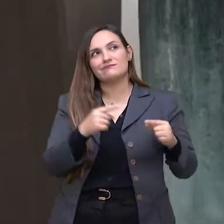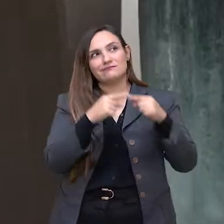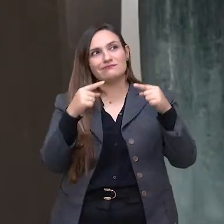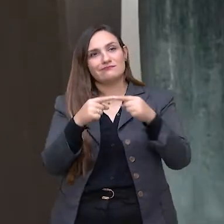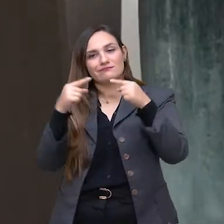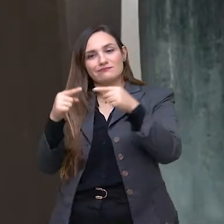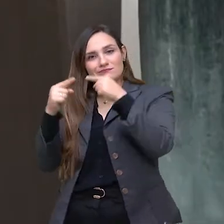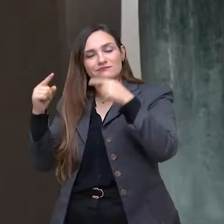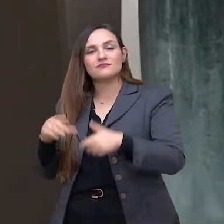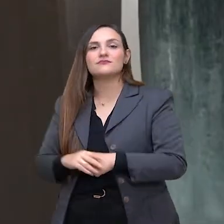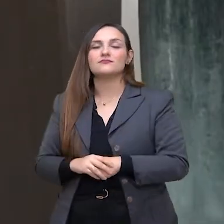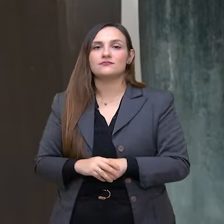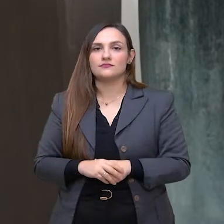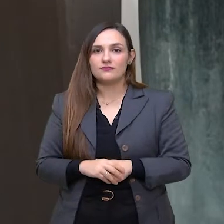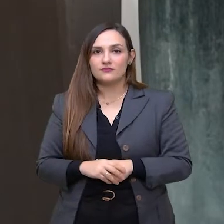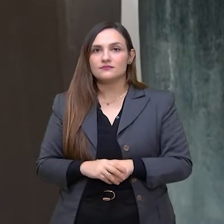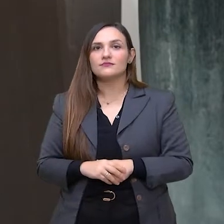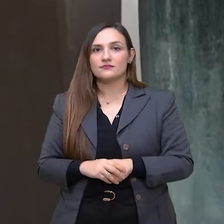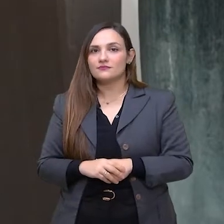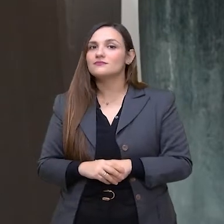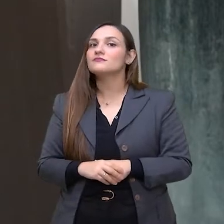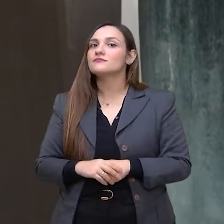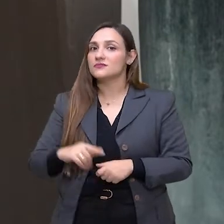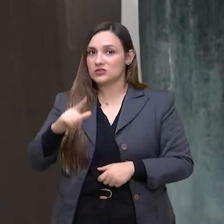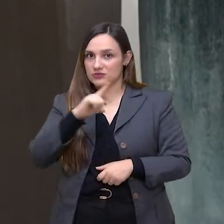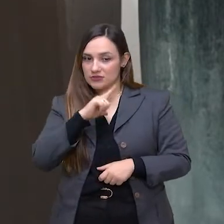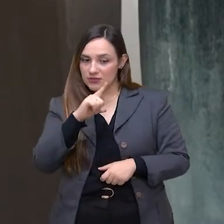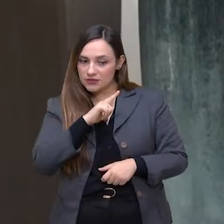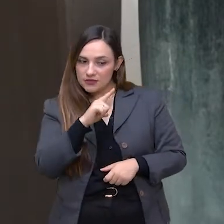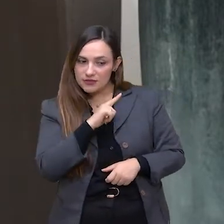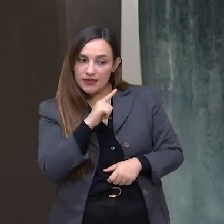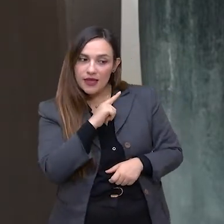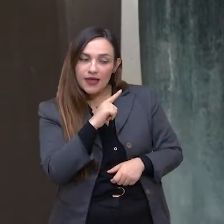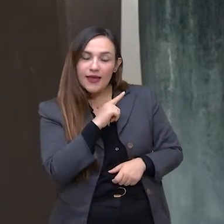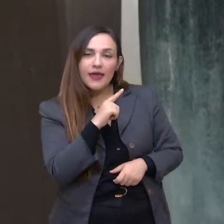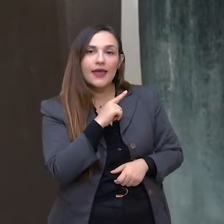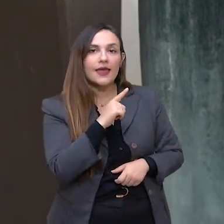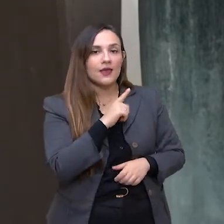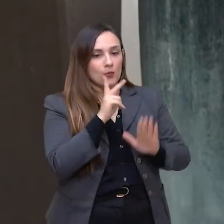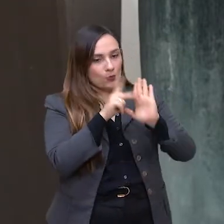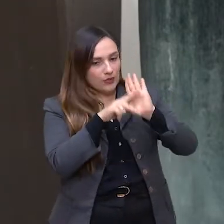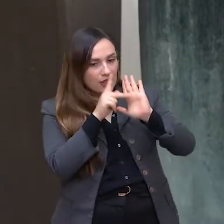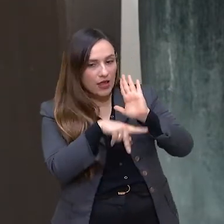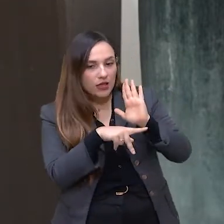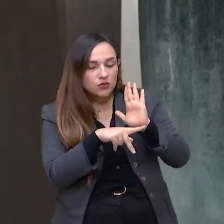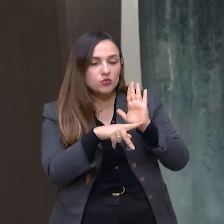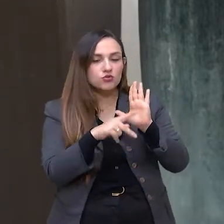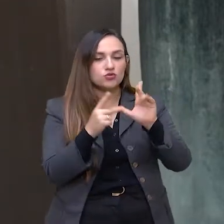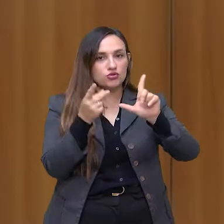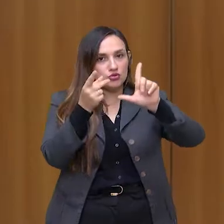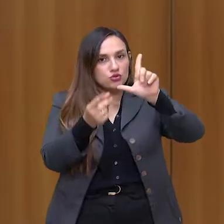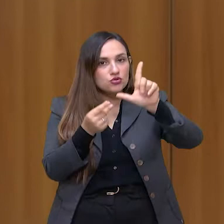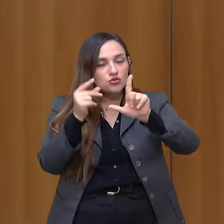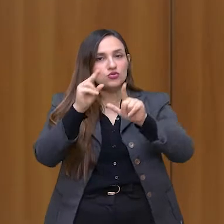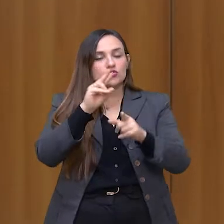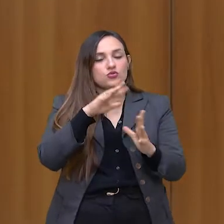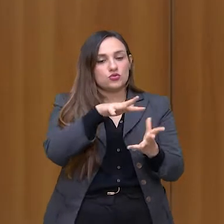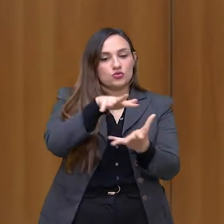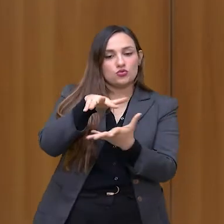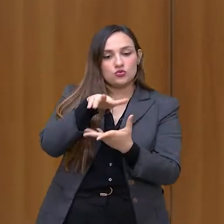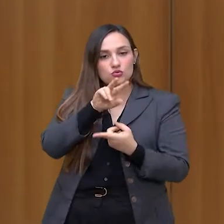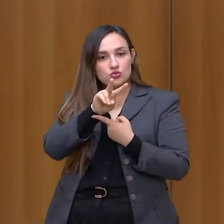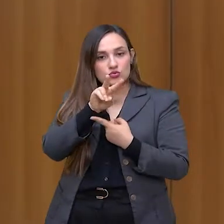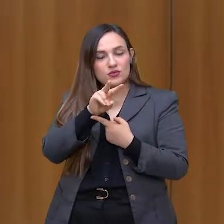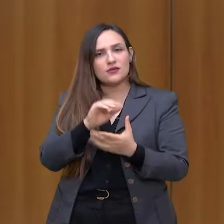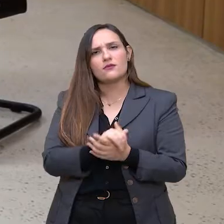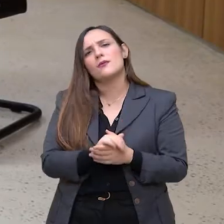Então, acho que ficou claro que existe um plano, né? O Tribunal de Justiça tem um plano de logística sustentável. E eu gostaria de saber agora quem